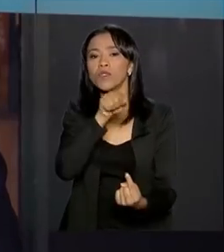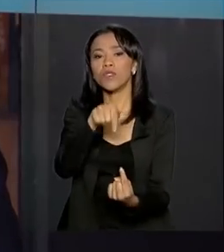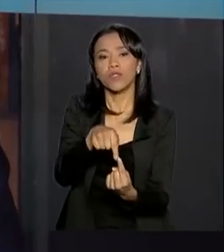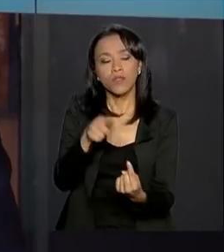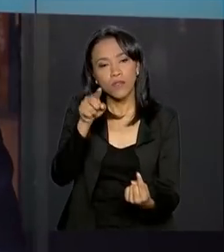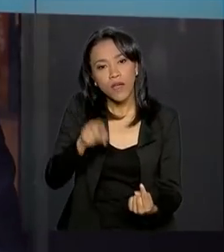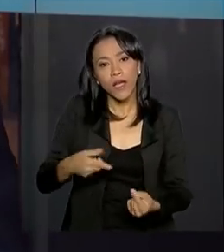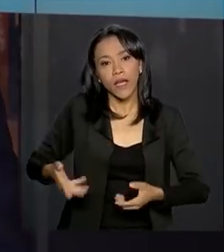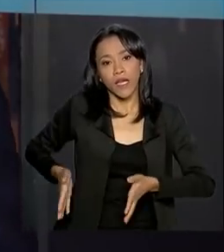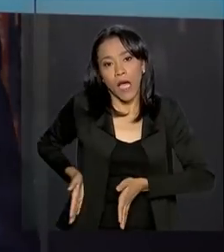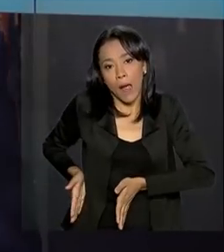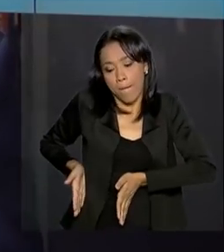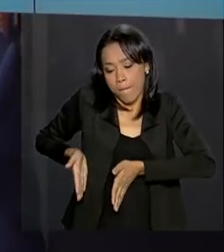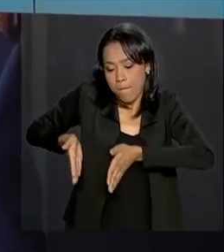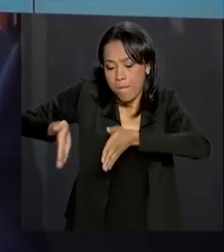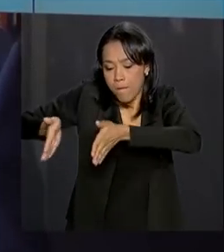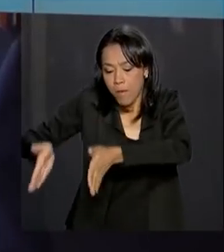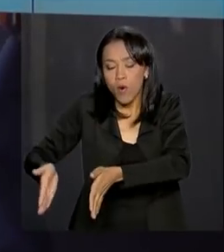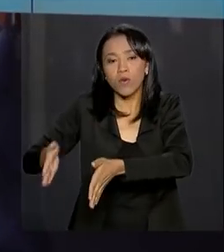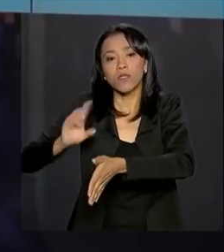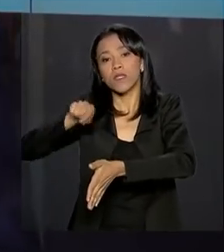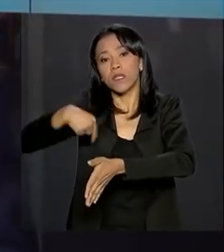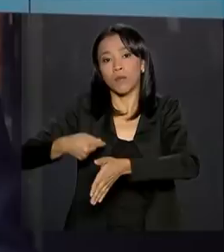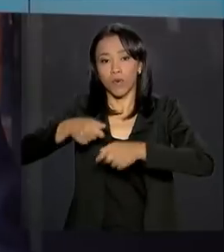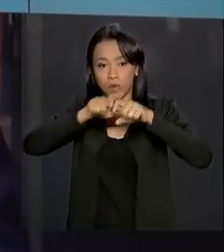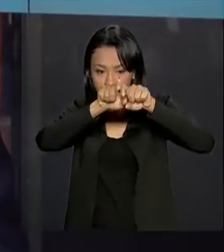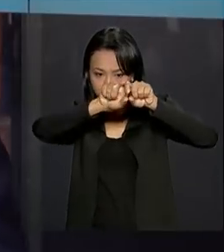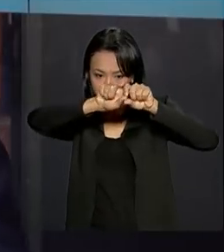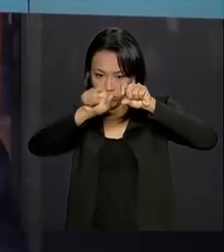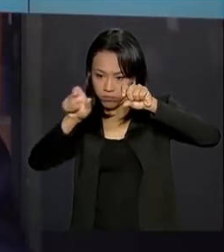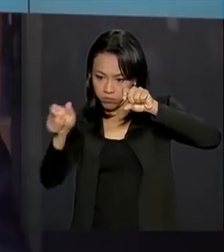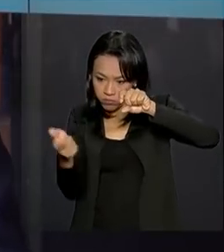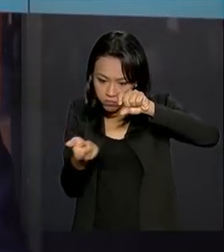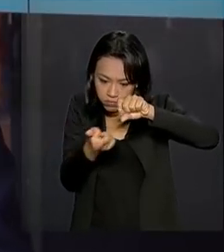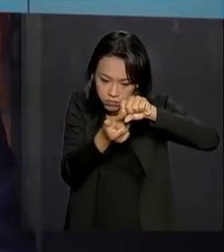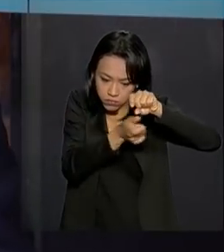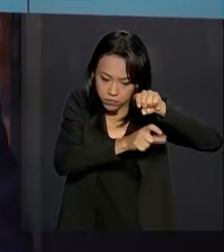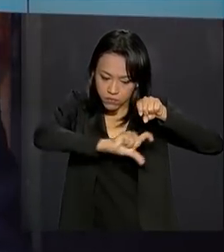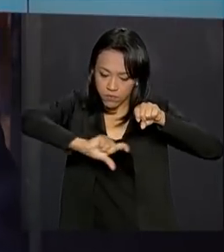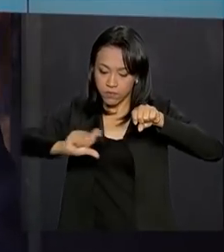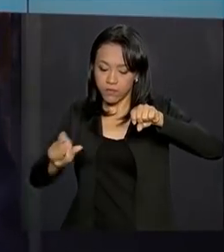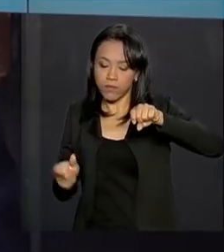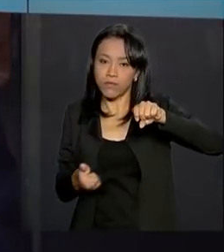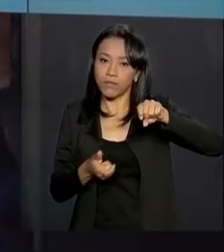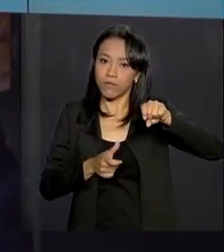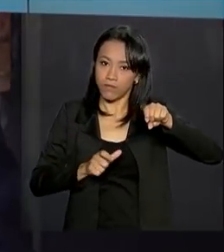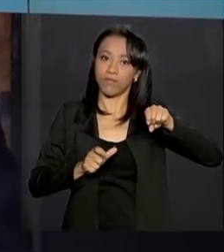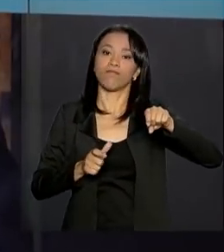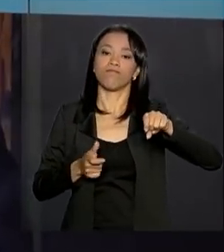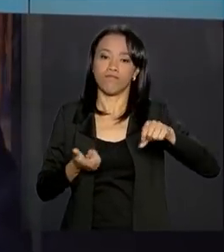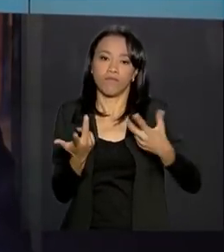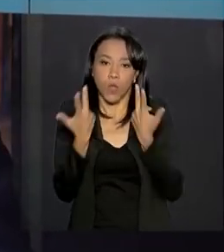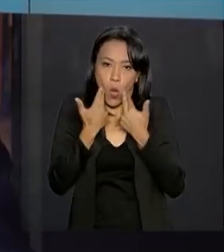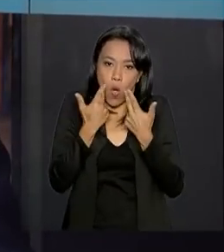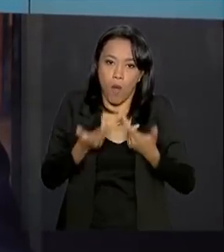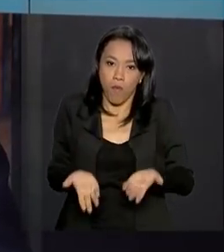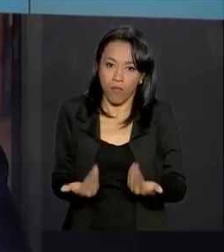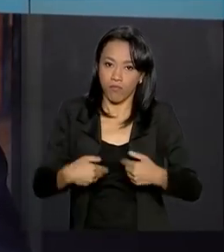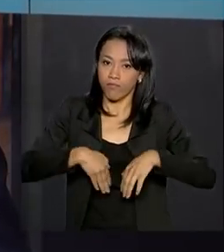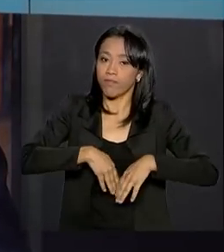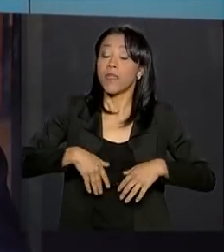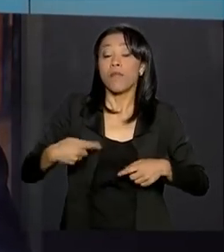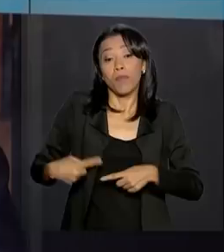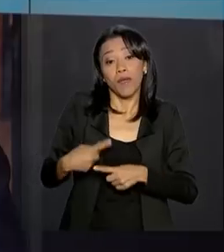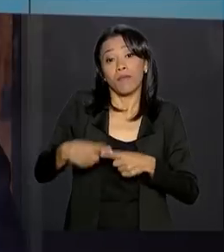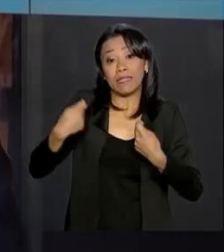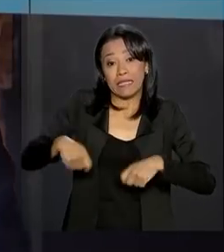objetivo retirar a bolsa e religar o intestino delgado ao intestino grosso. Jair Bolsonaro dependia da